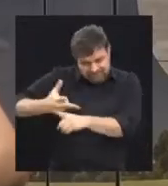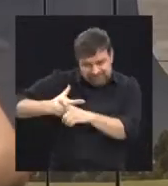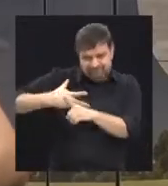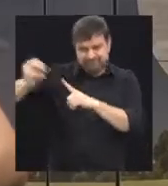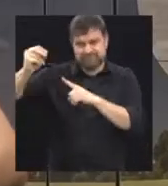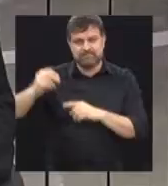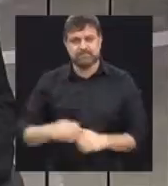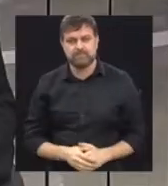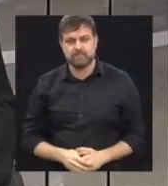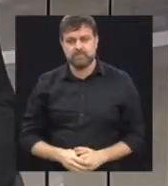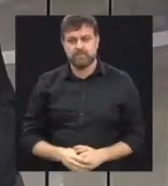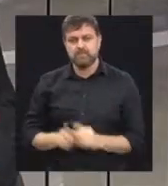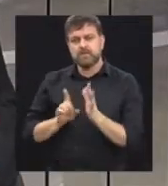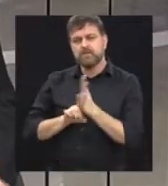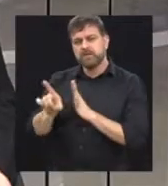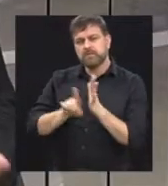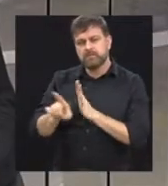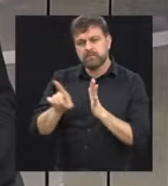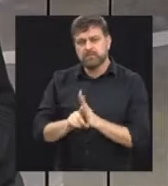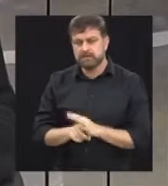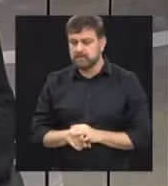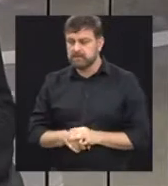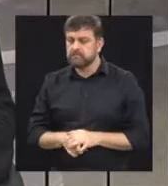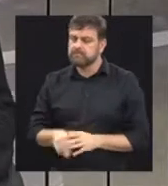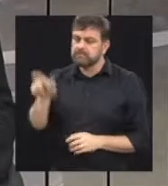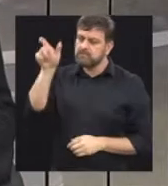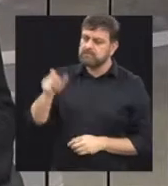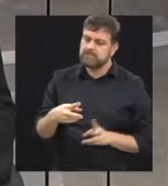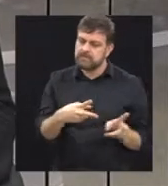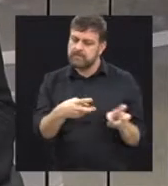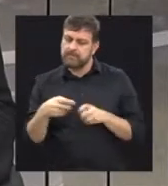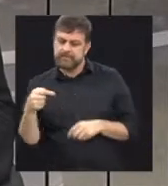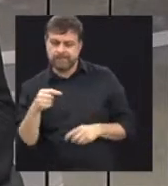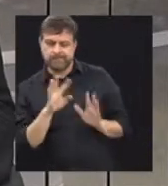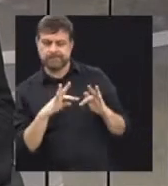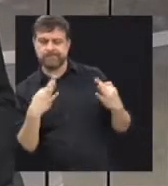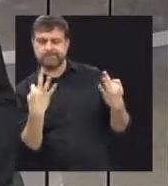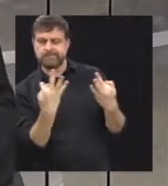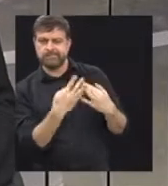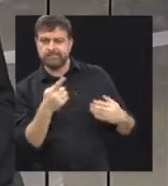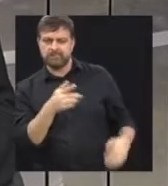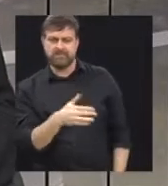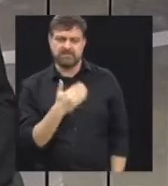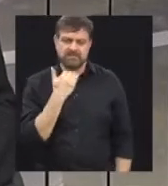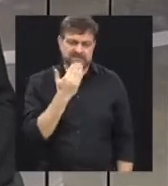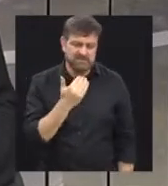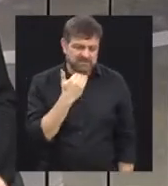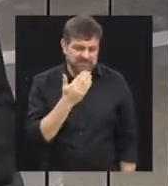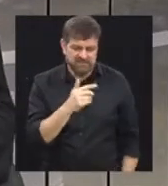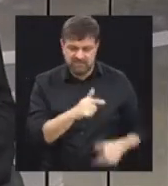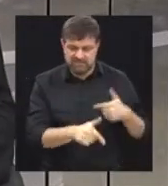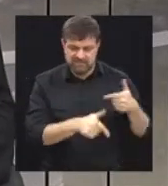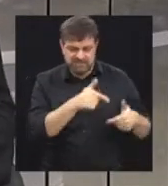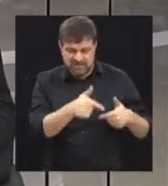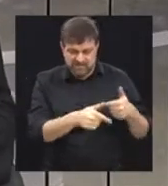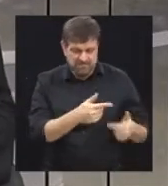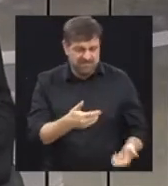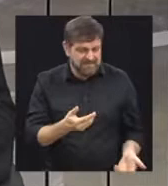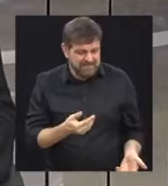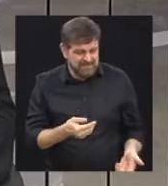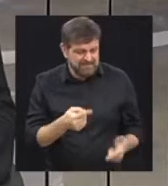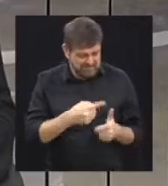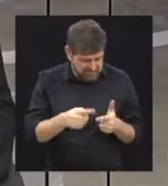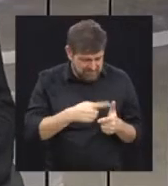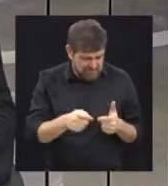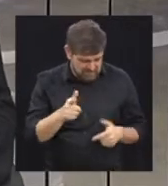lá. É justamente o que eu ia perguntar. De repente, se vocês identificam que tem uma família que não está dando continuidade, ou de repente está tendo um problema ali